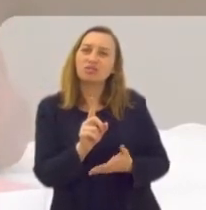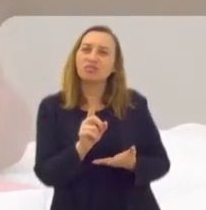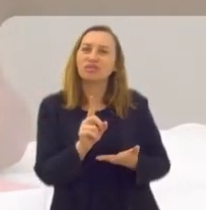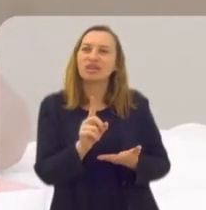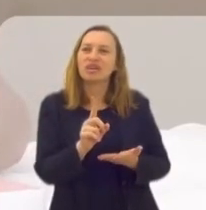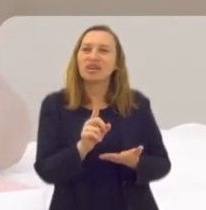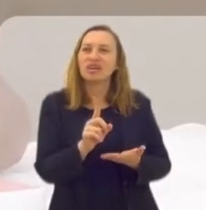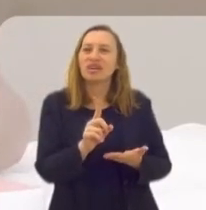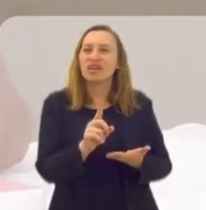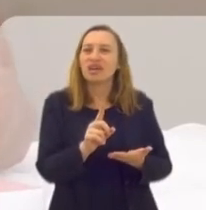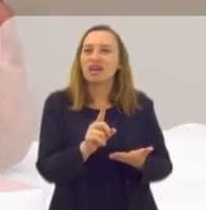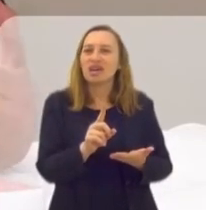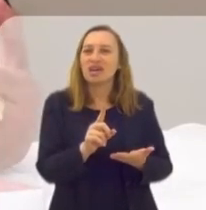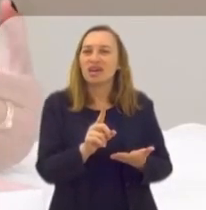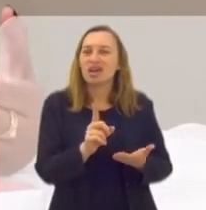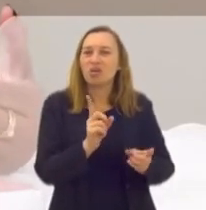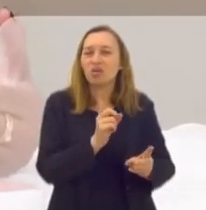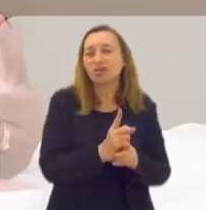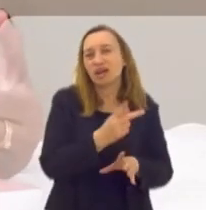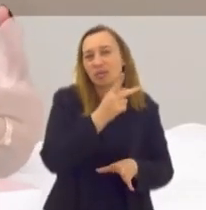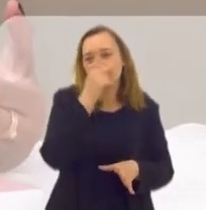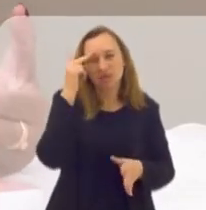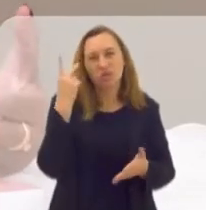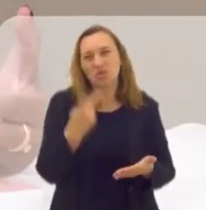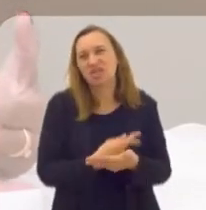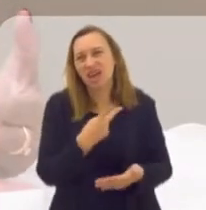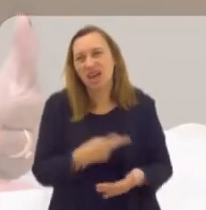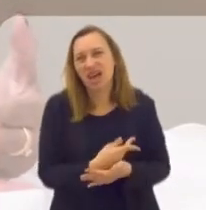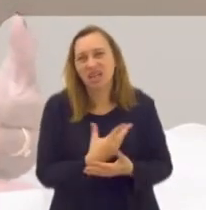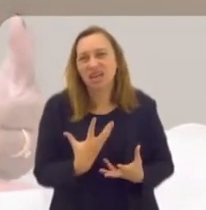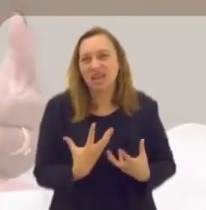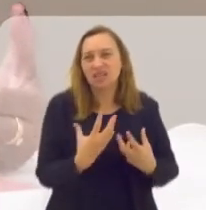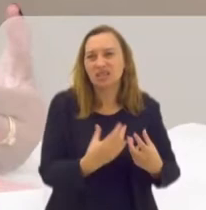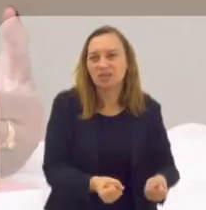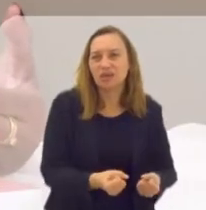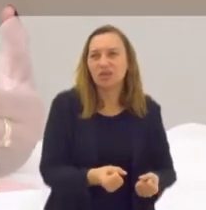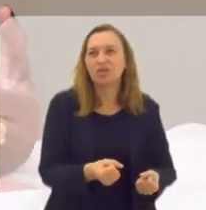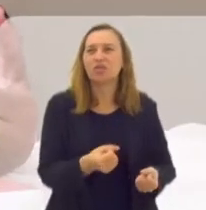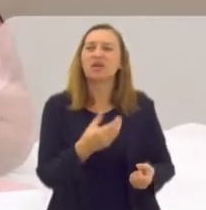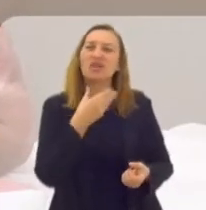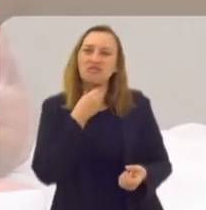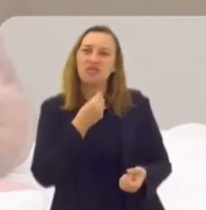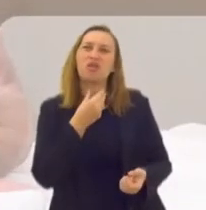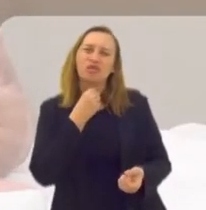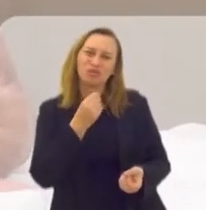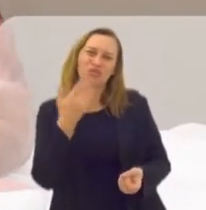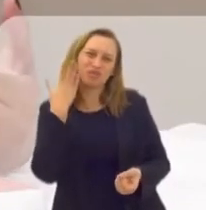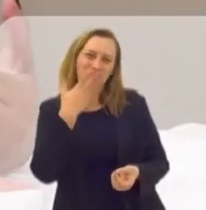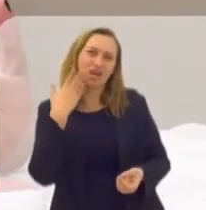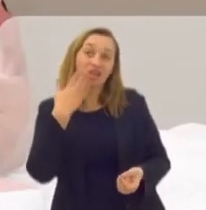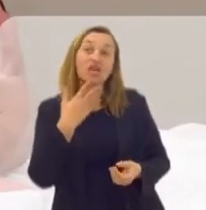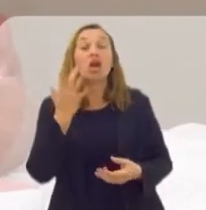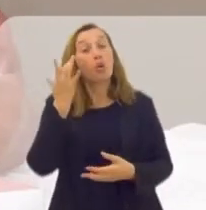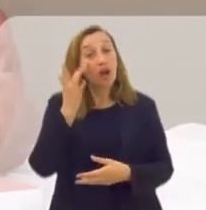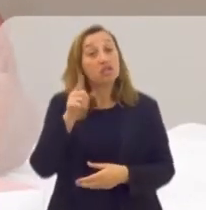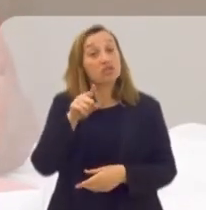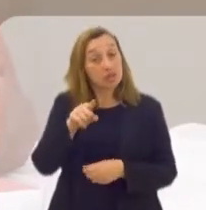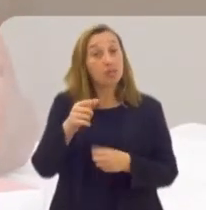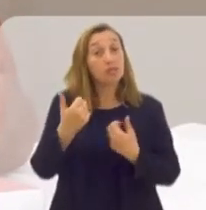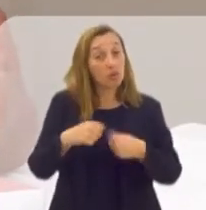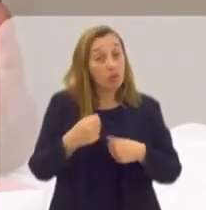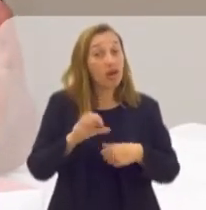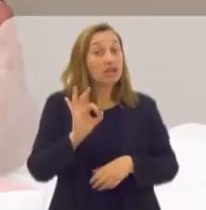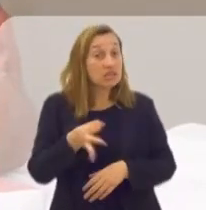pessoas erradas e você acabar... recebendo algo que não é verdadeiro. Então, acho que